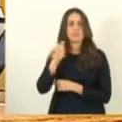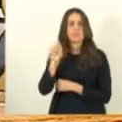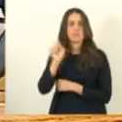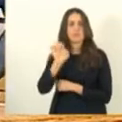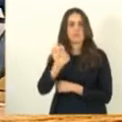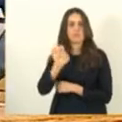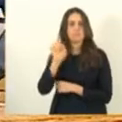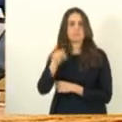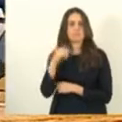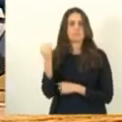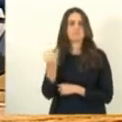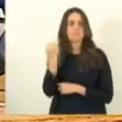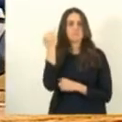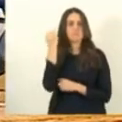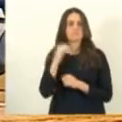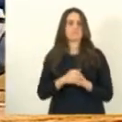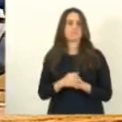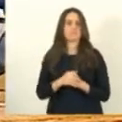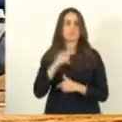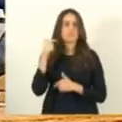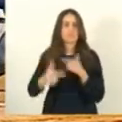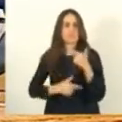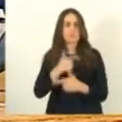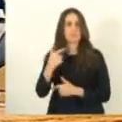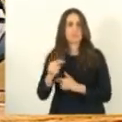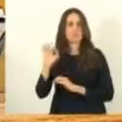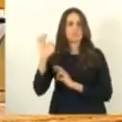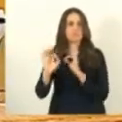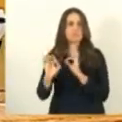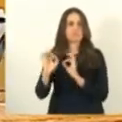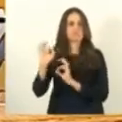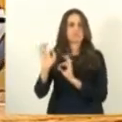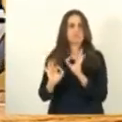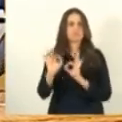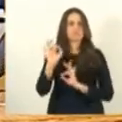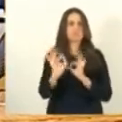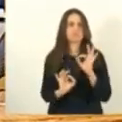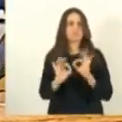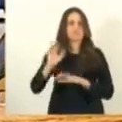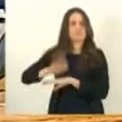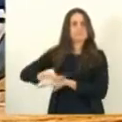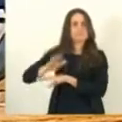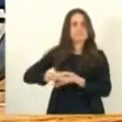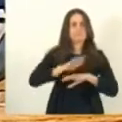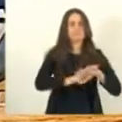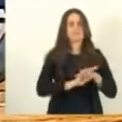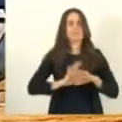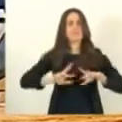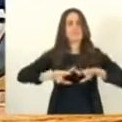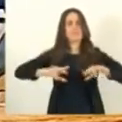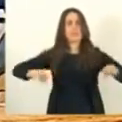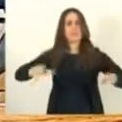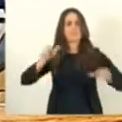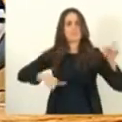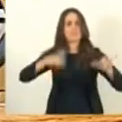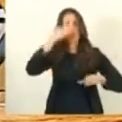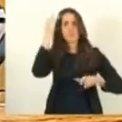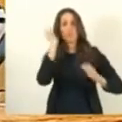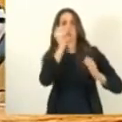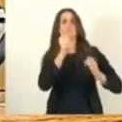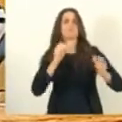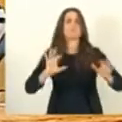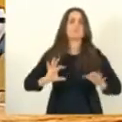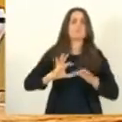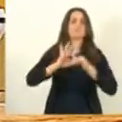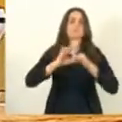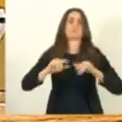importante. Foi um trabalho de construção que foi feito às várias mãos. E aqui eu quero parabenizar